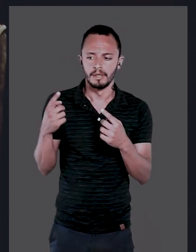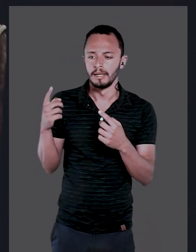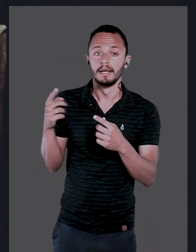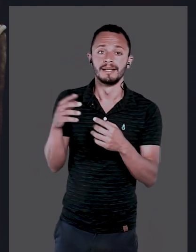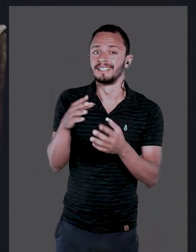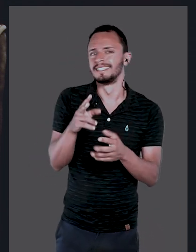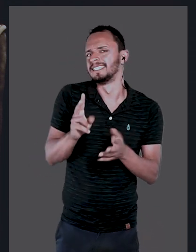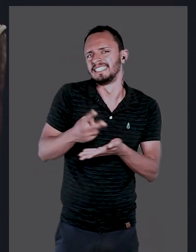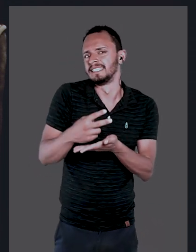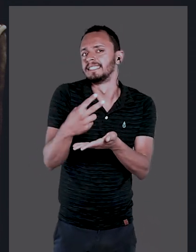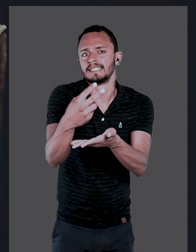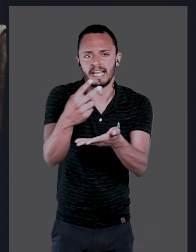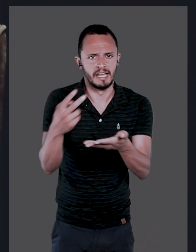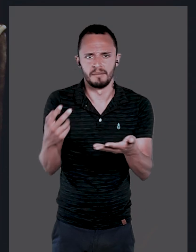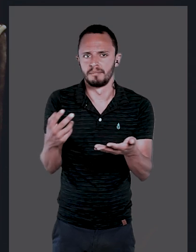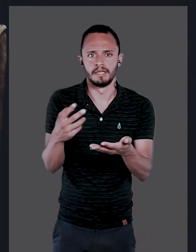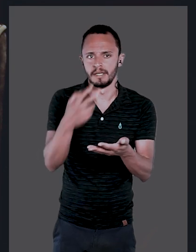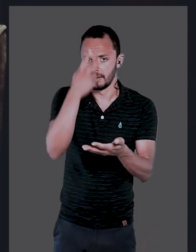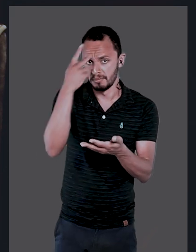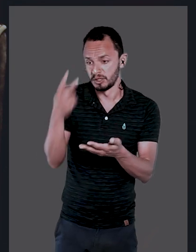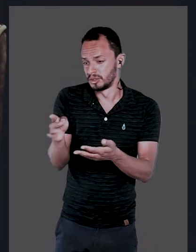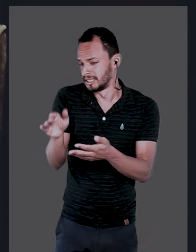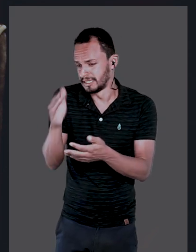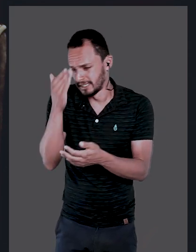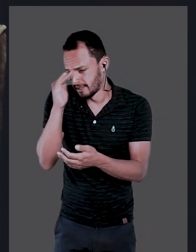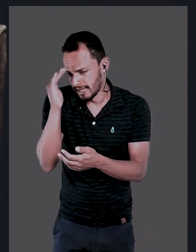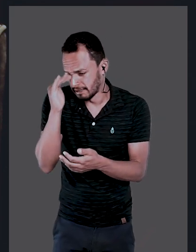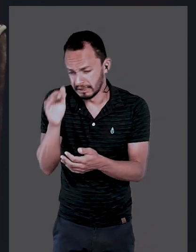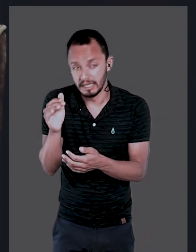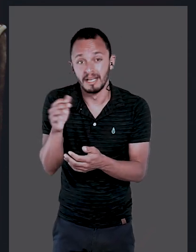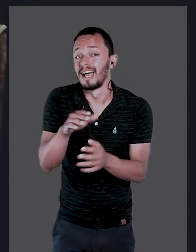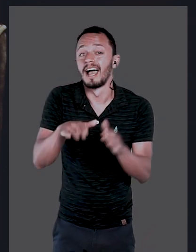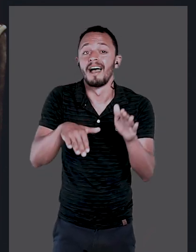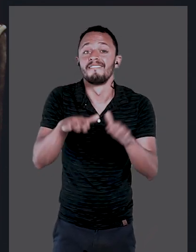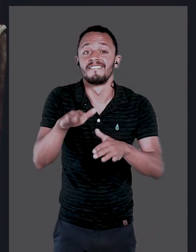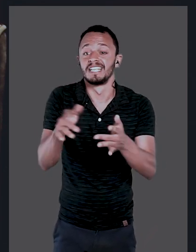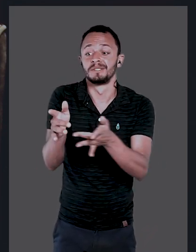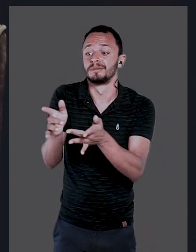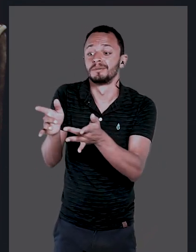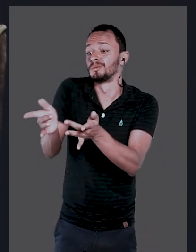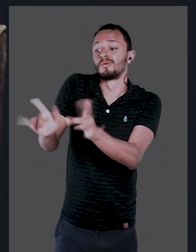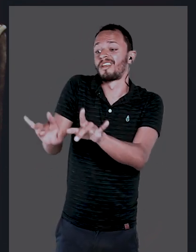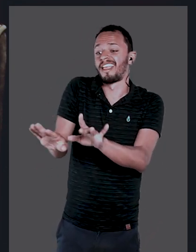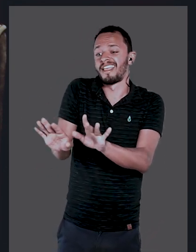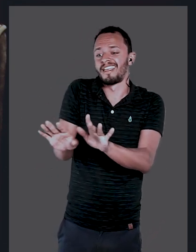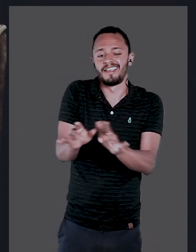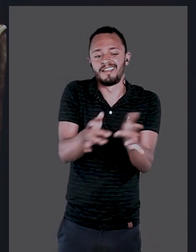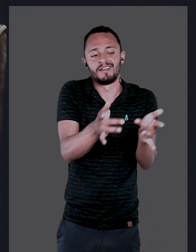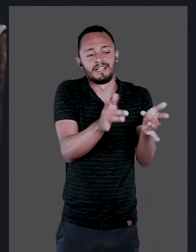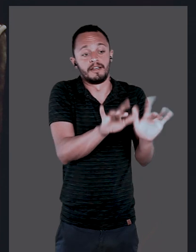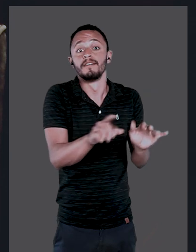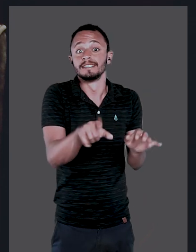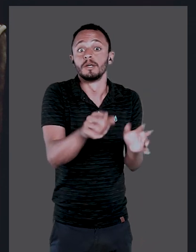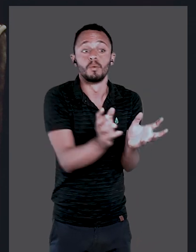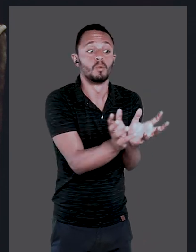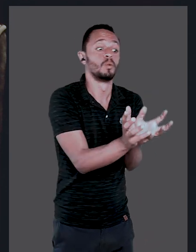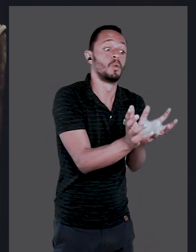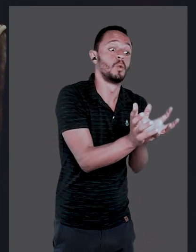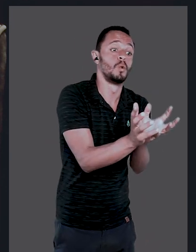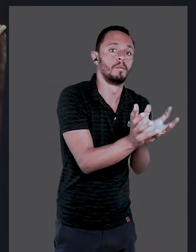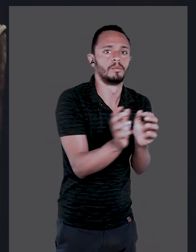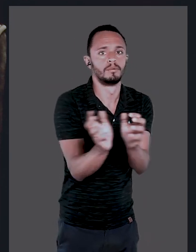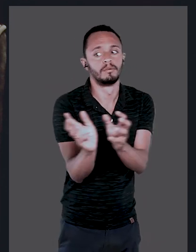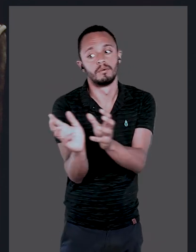ser sempre mal entendidos por alguém ou nem sequer entendidos, porque vai haver sempre